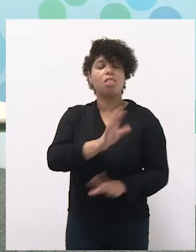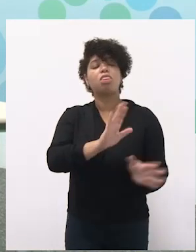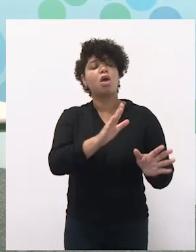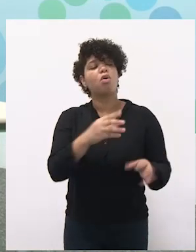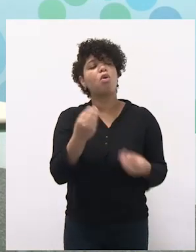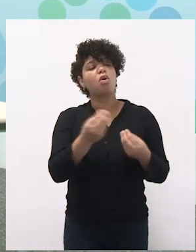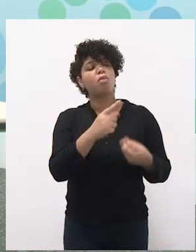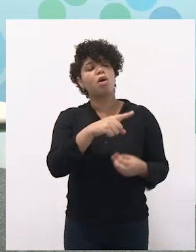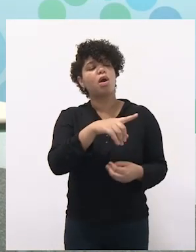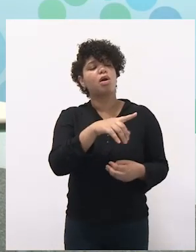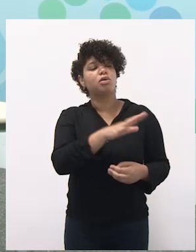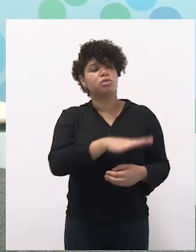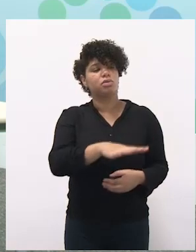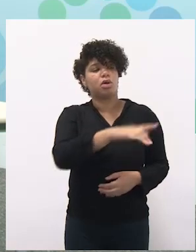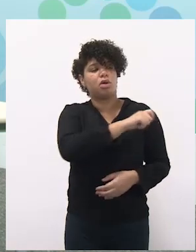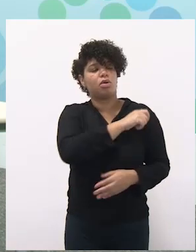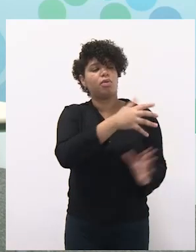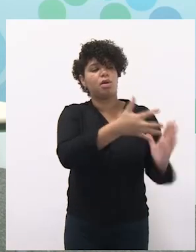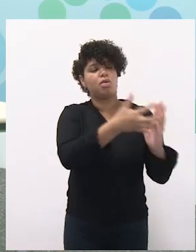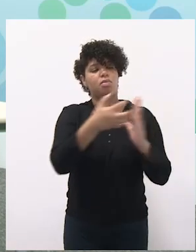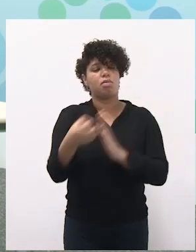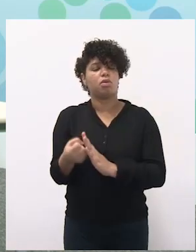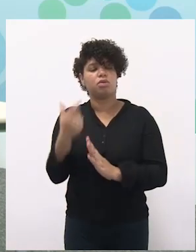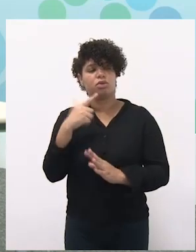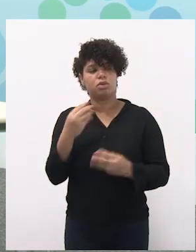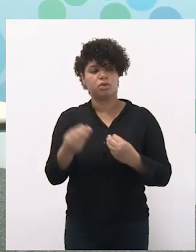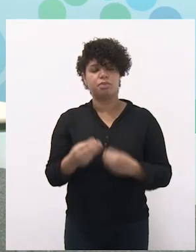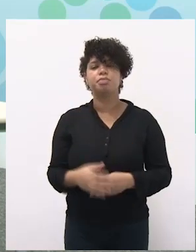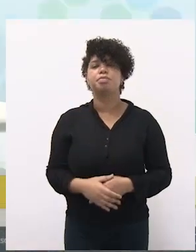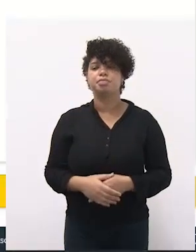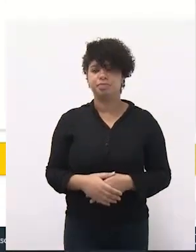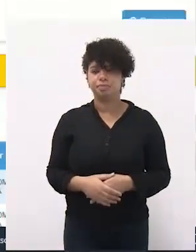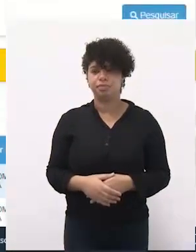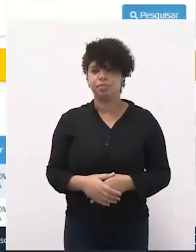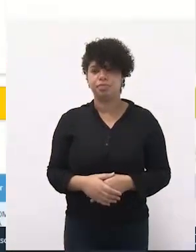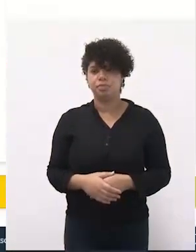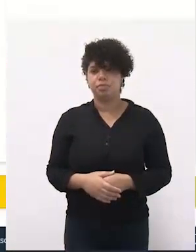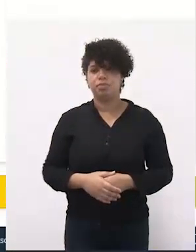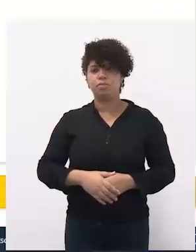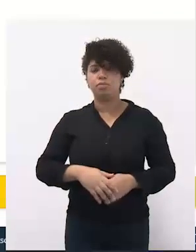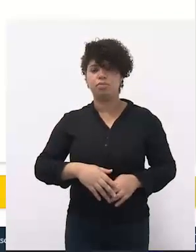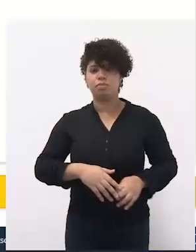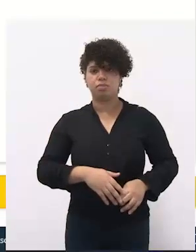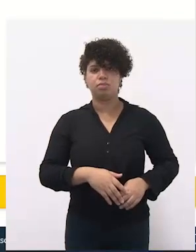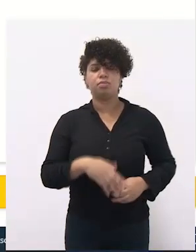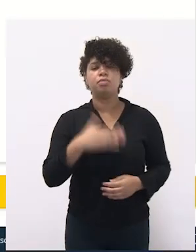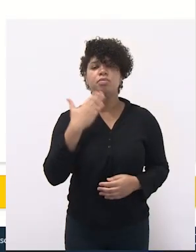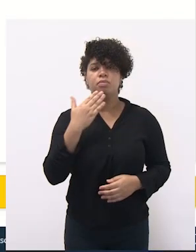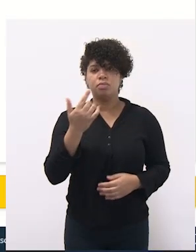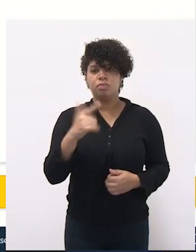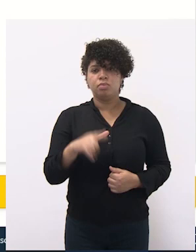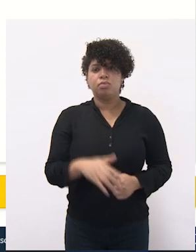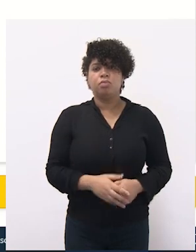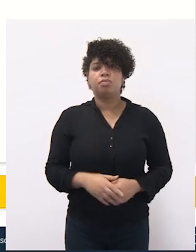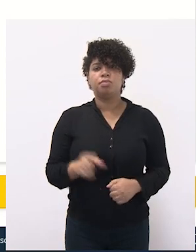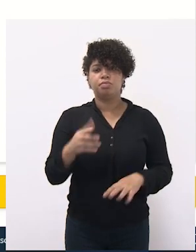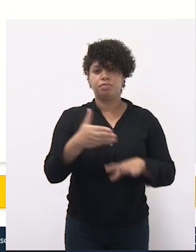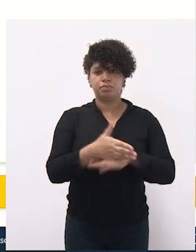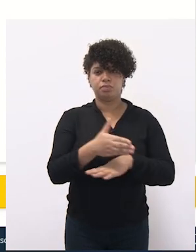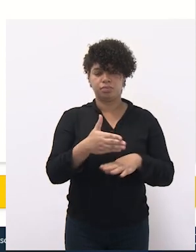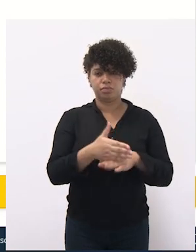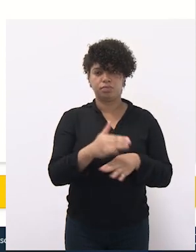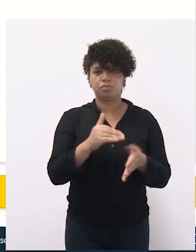que importa os alunos. Tá. Ó, o processo, pessoal, eu vou retomar aqui. Você acessou a sede,